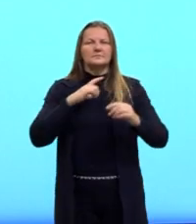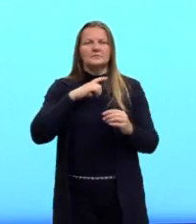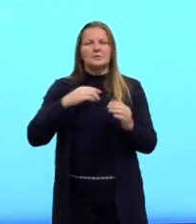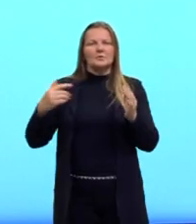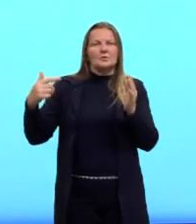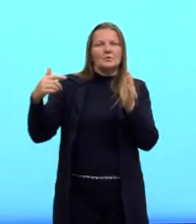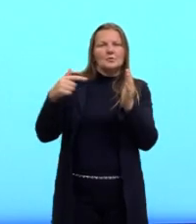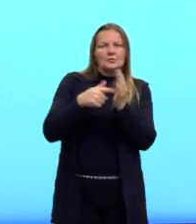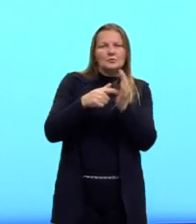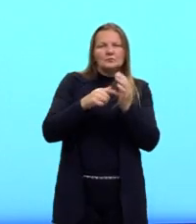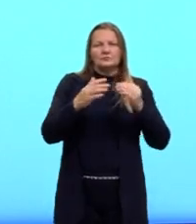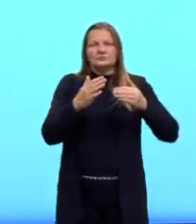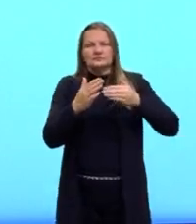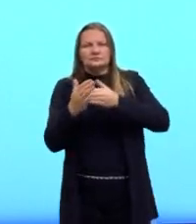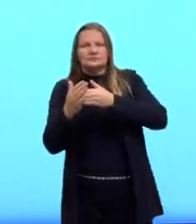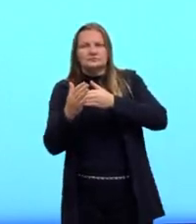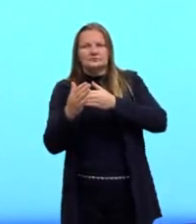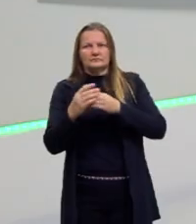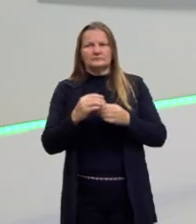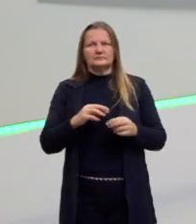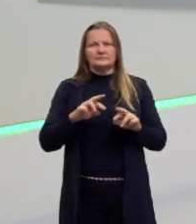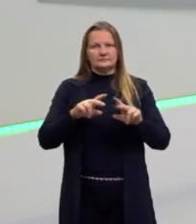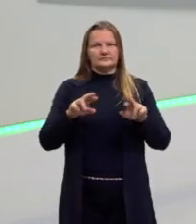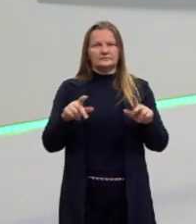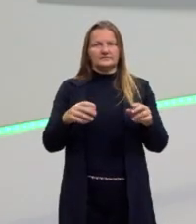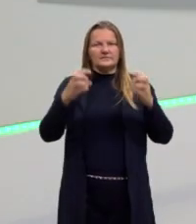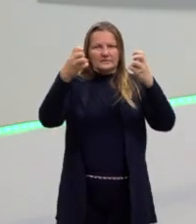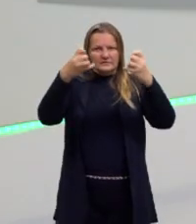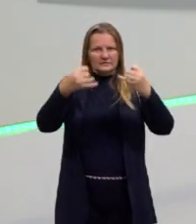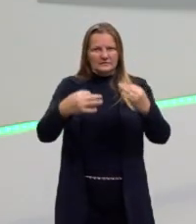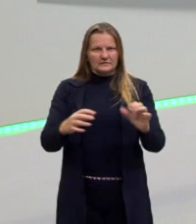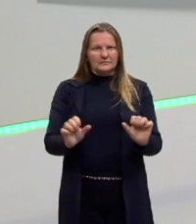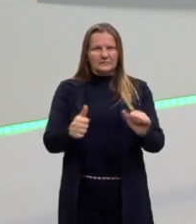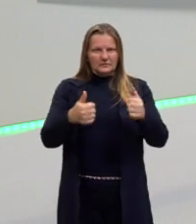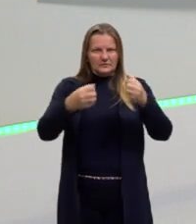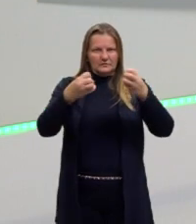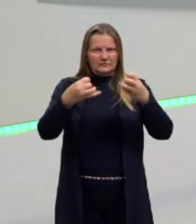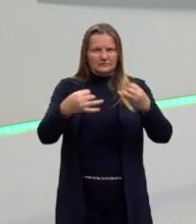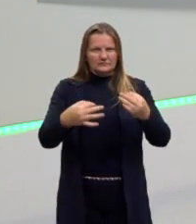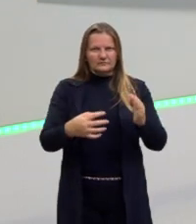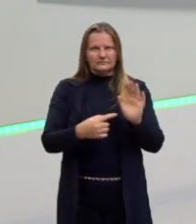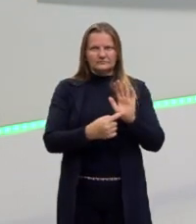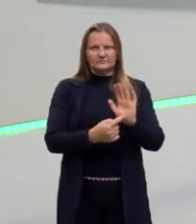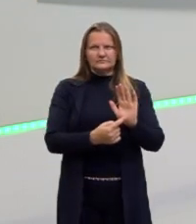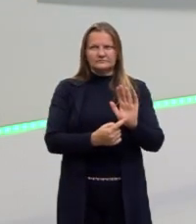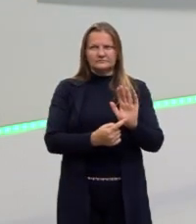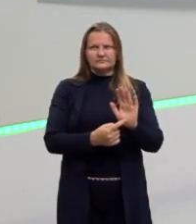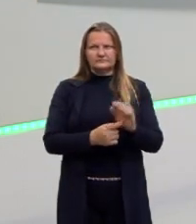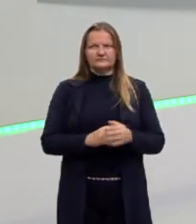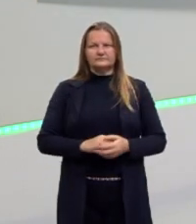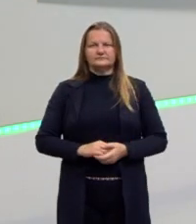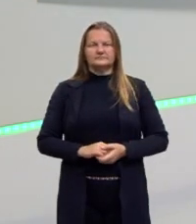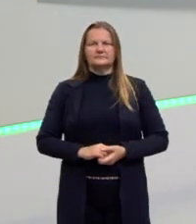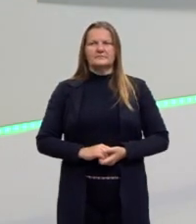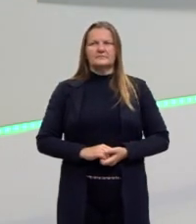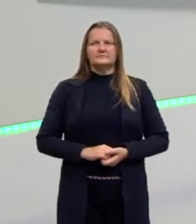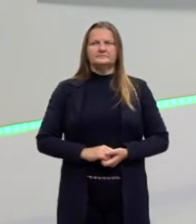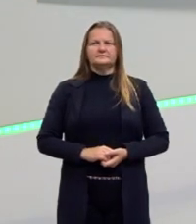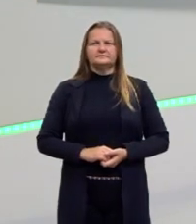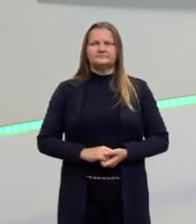entra e sai. Tá? A gente já vai ver melhor o que que é isso aqui que eu estou fazendo com a mão, certo? Esse movimento.